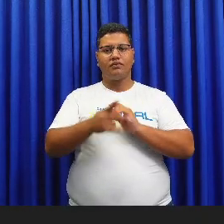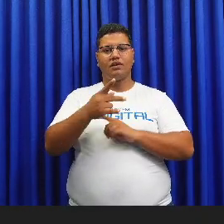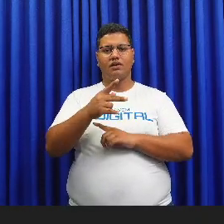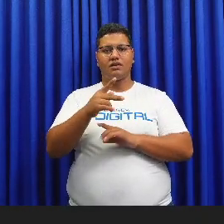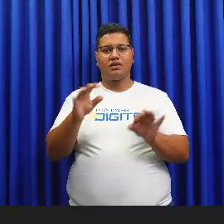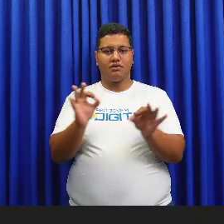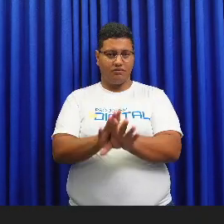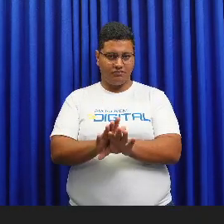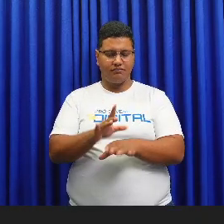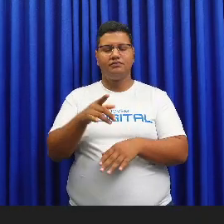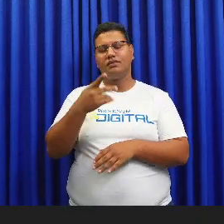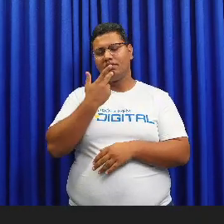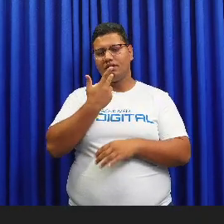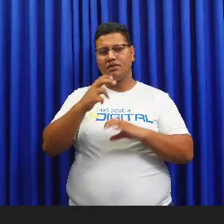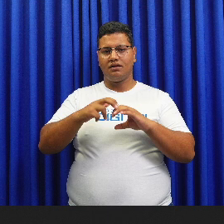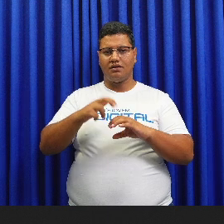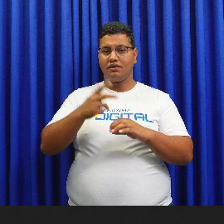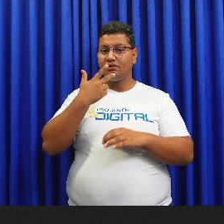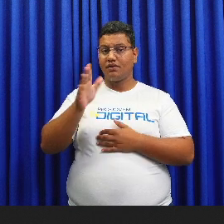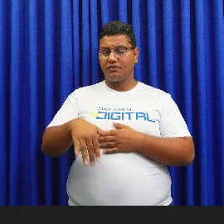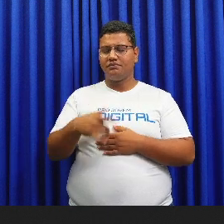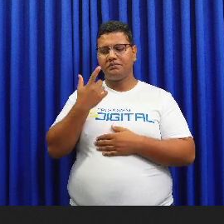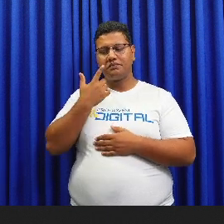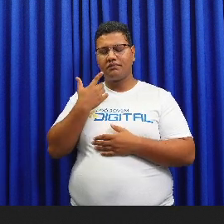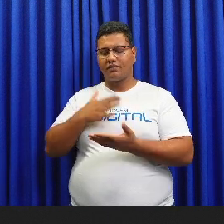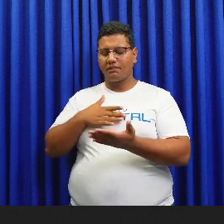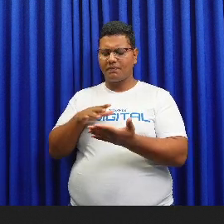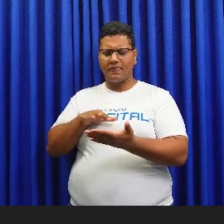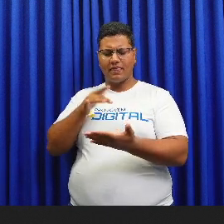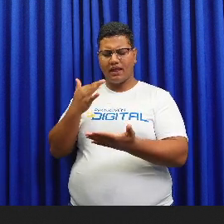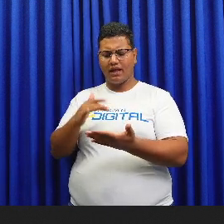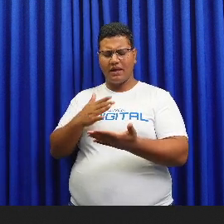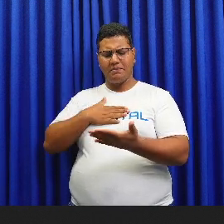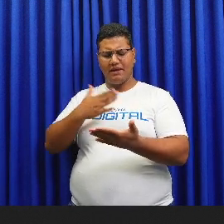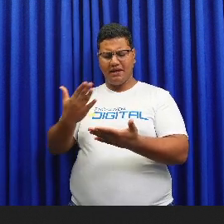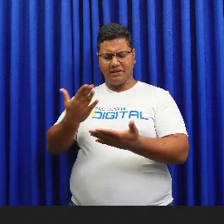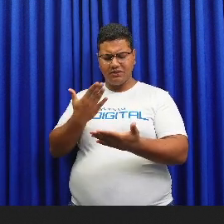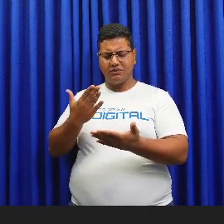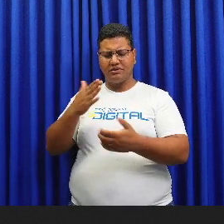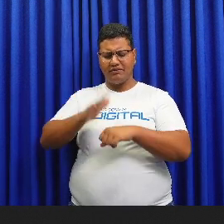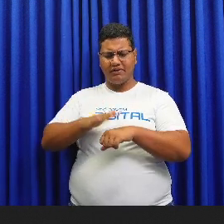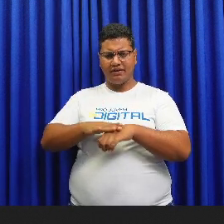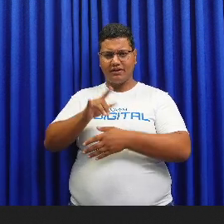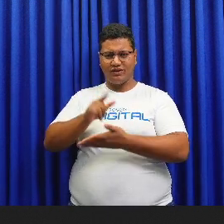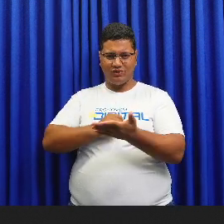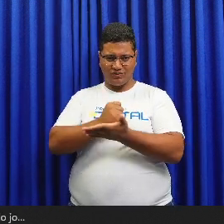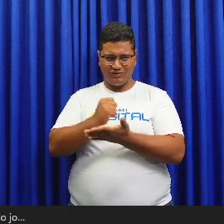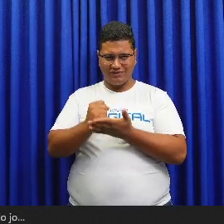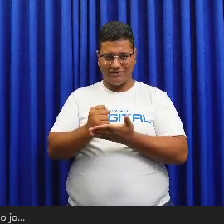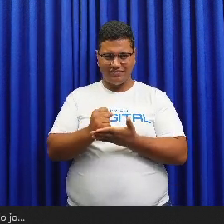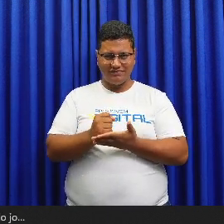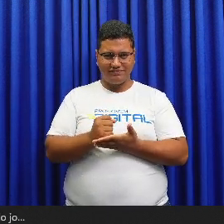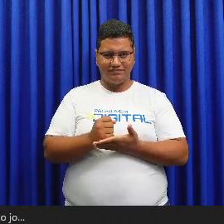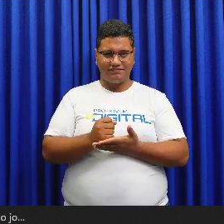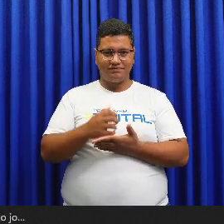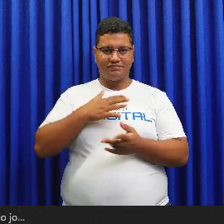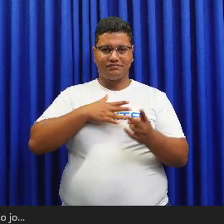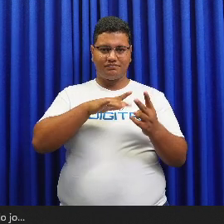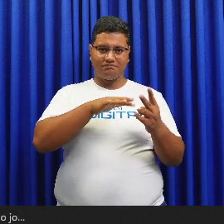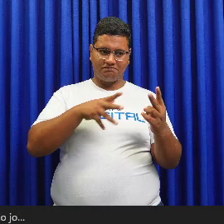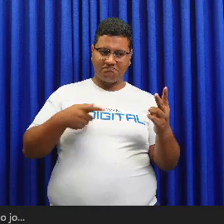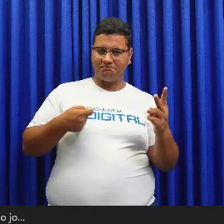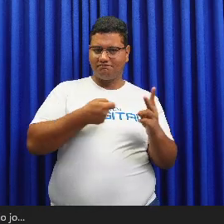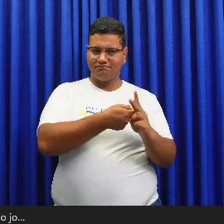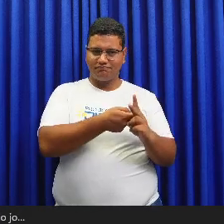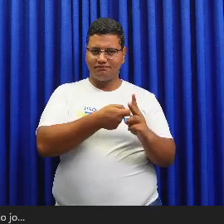você pode chegar lá no ChatGPT e fala... me ajude a elaborar um contrato. A minha parte é